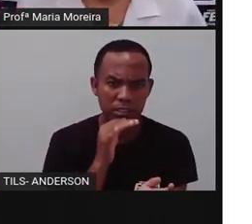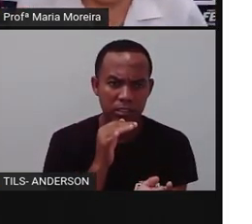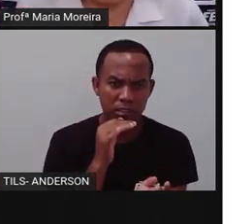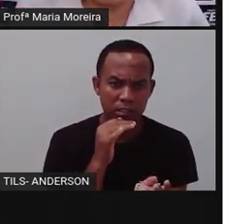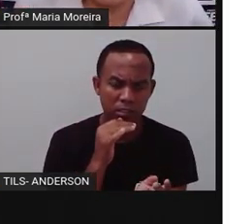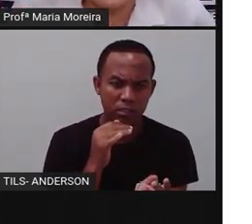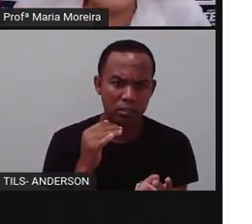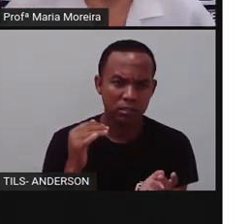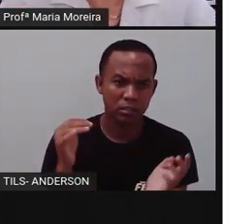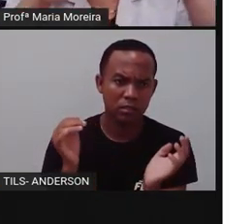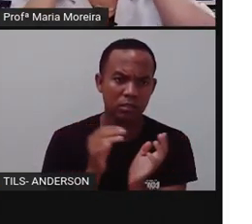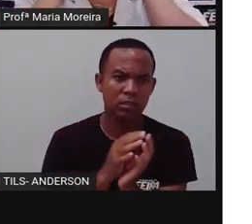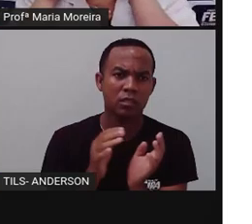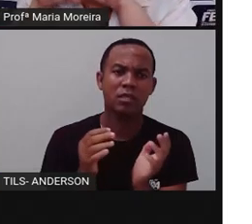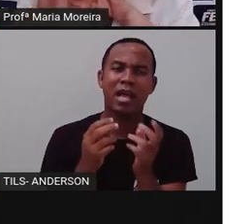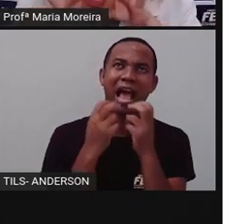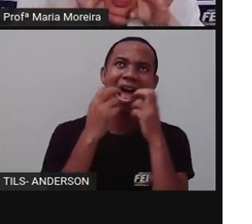pôs-se a berrar pedindo